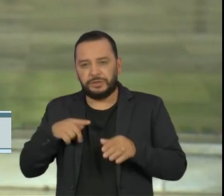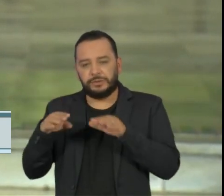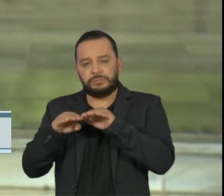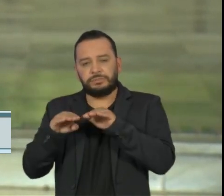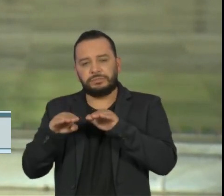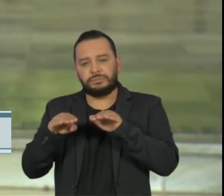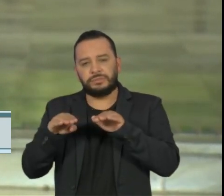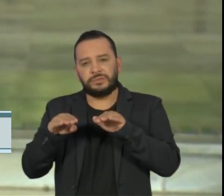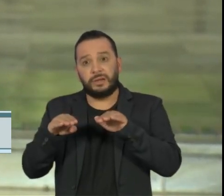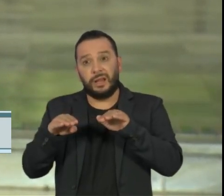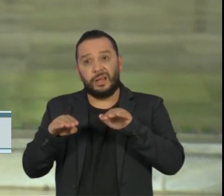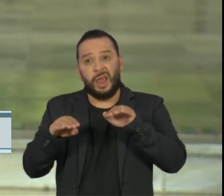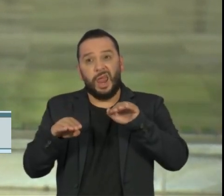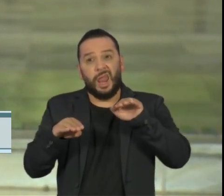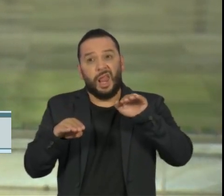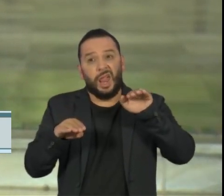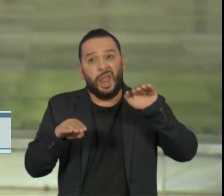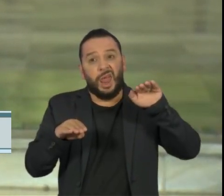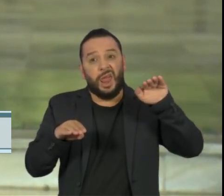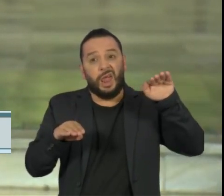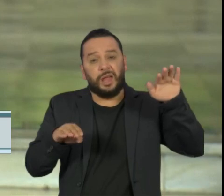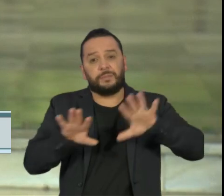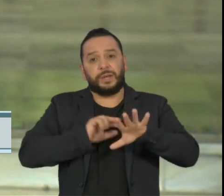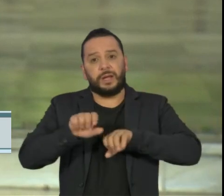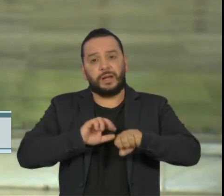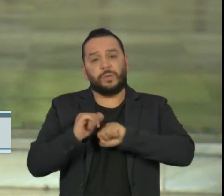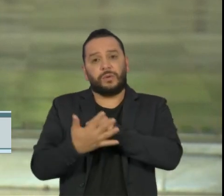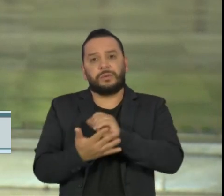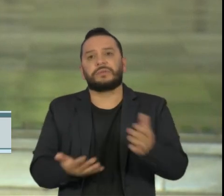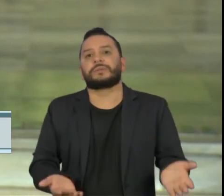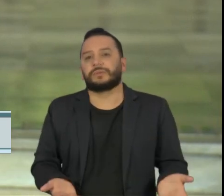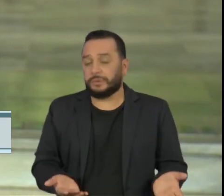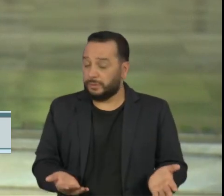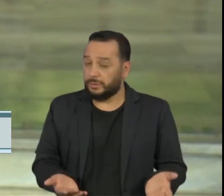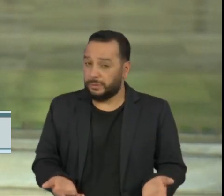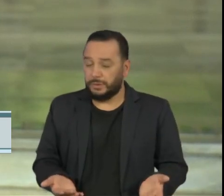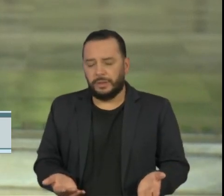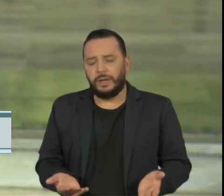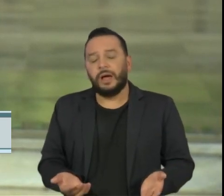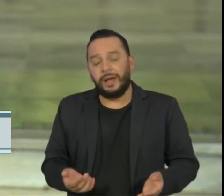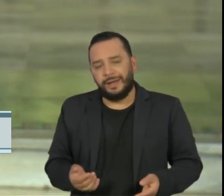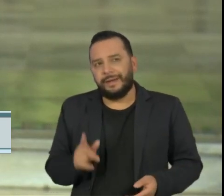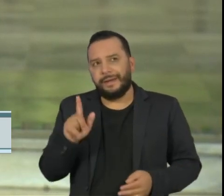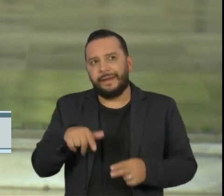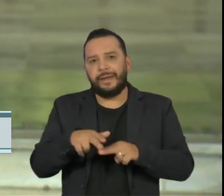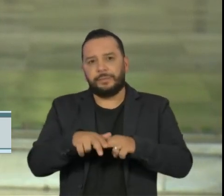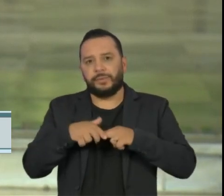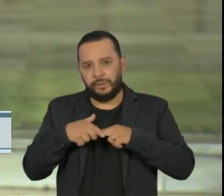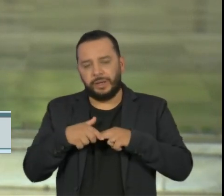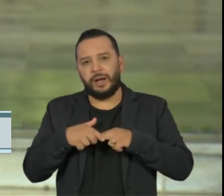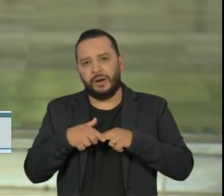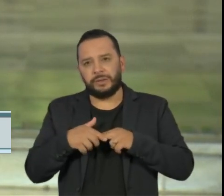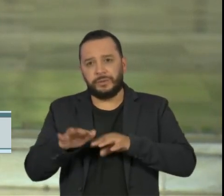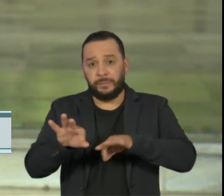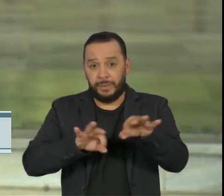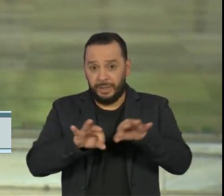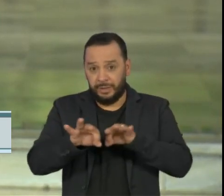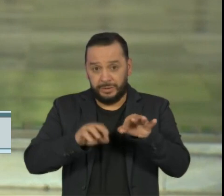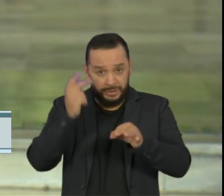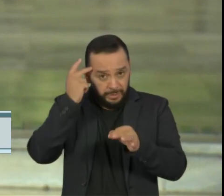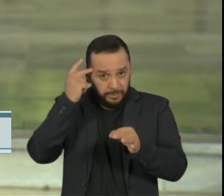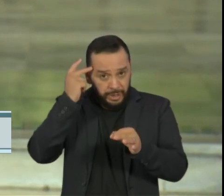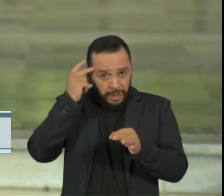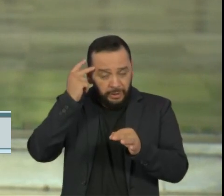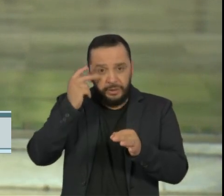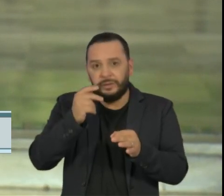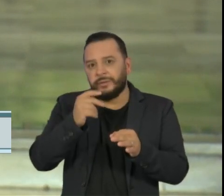crescer de forma mais acelerada. Queria saber se isso pode ter relação com o início do Plano de São Paulo, de 2 a